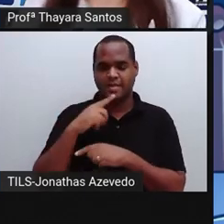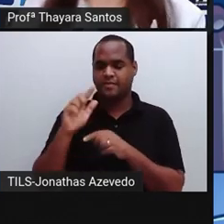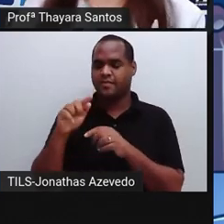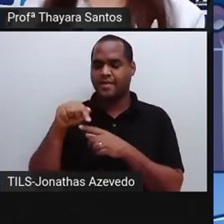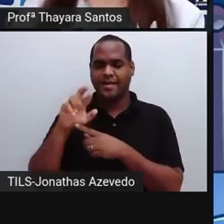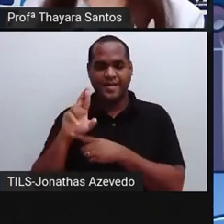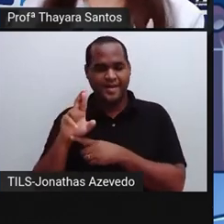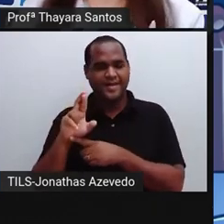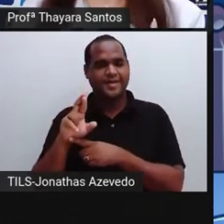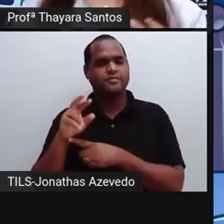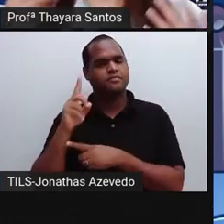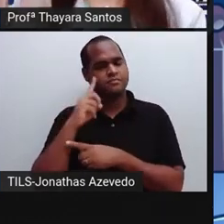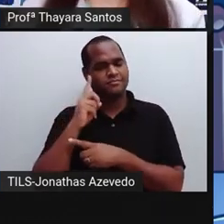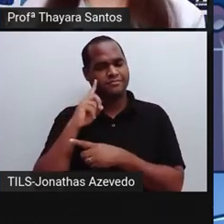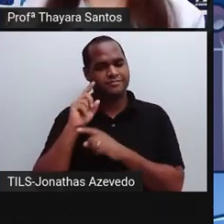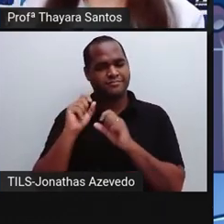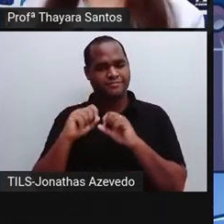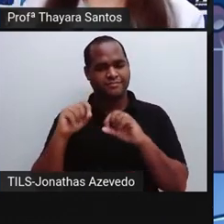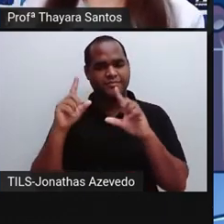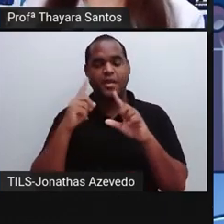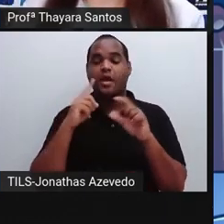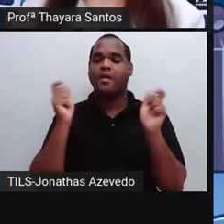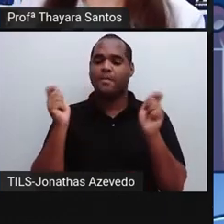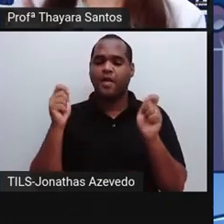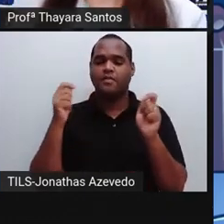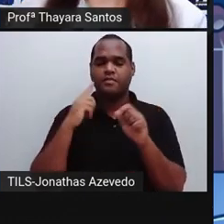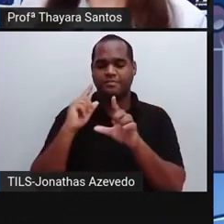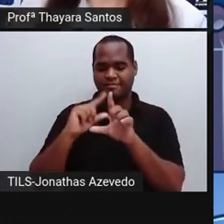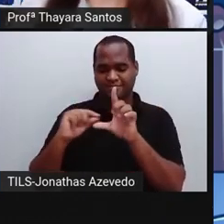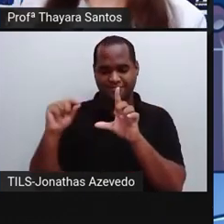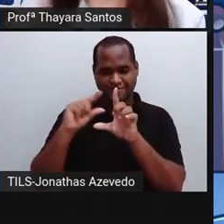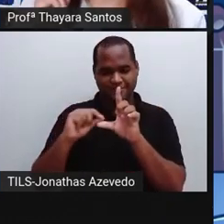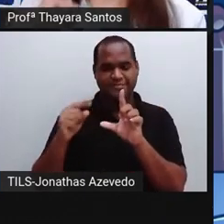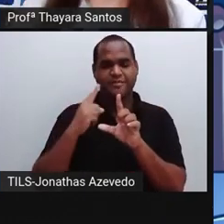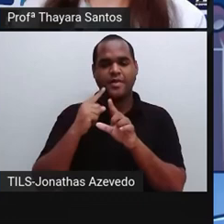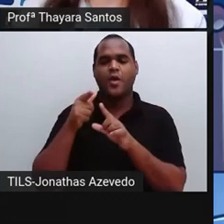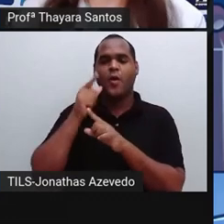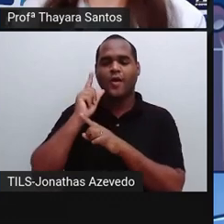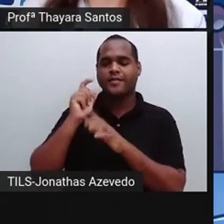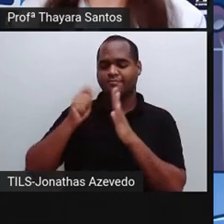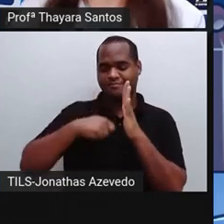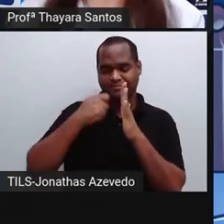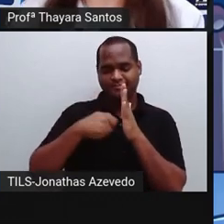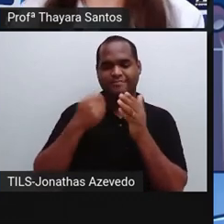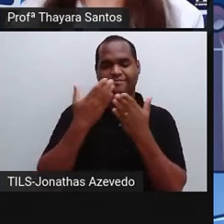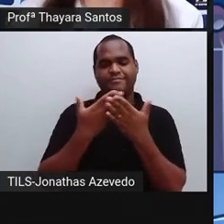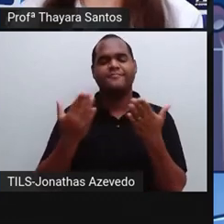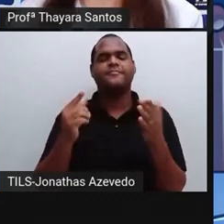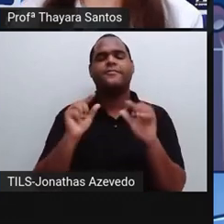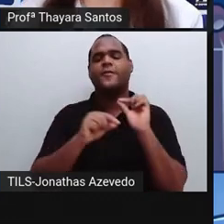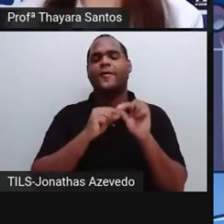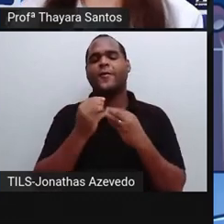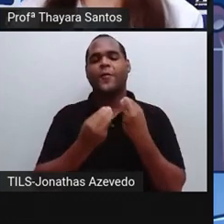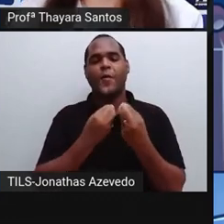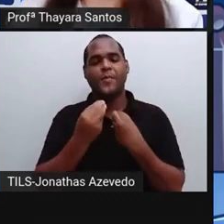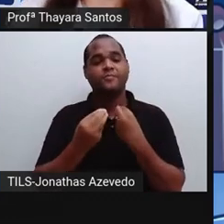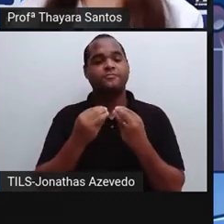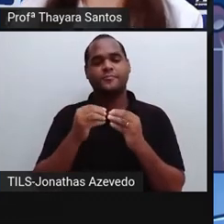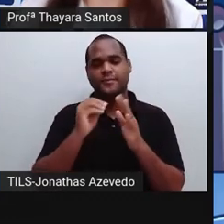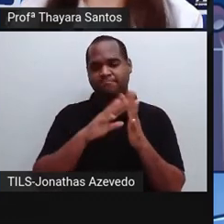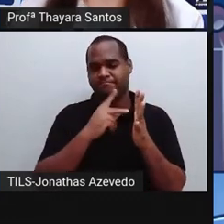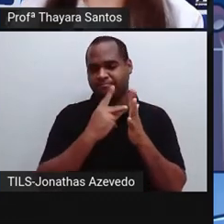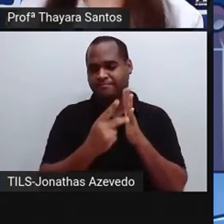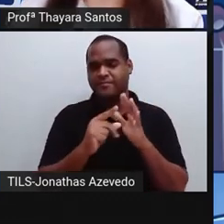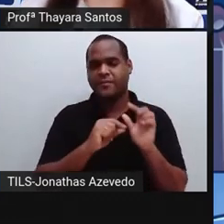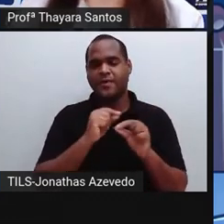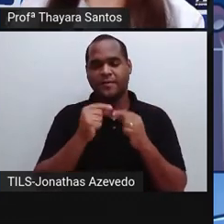que eu botei aí na tela, que vocês vão ser encaminhados para a página. Aí ontem eu filmei para vocês como é que usa essa tabela periódica. Eu vou colocar